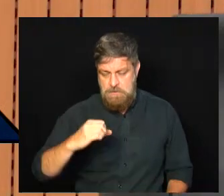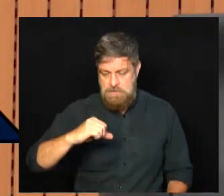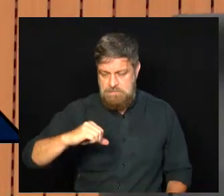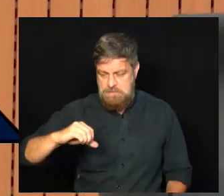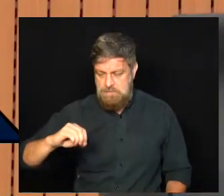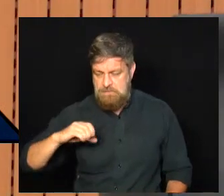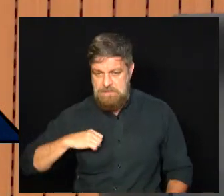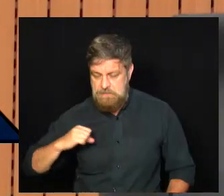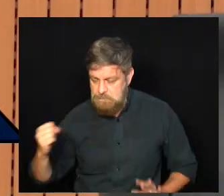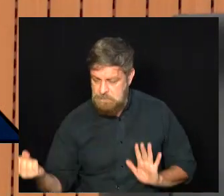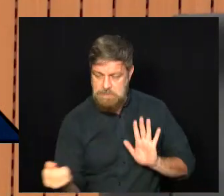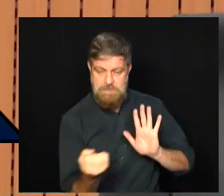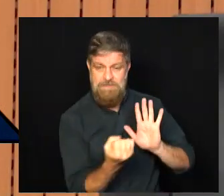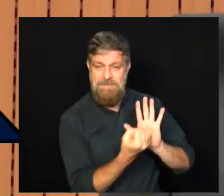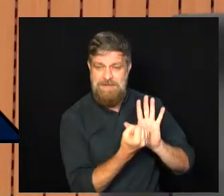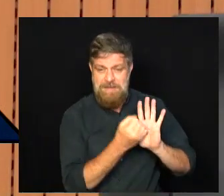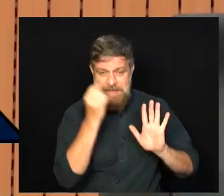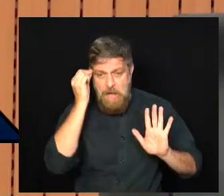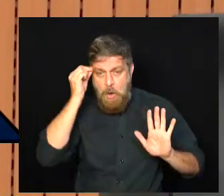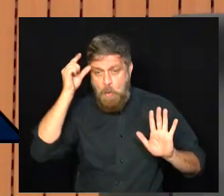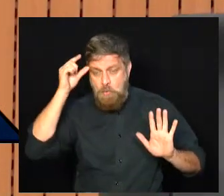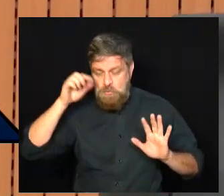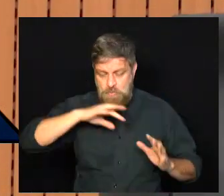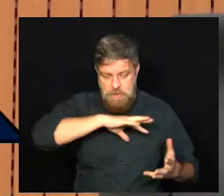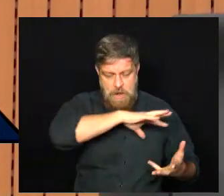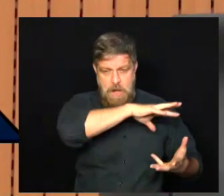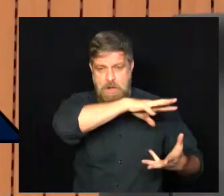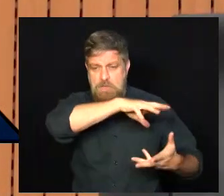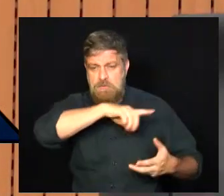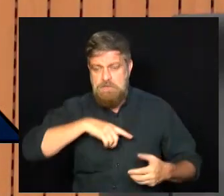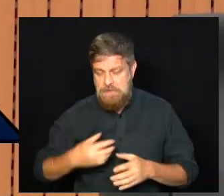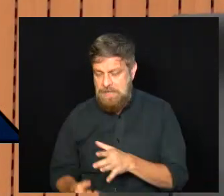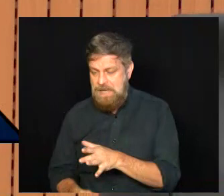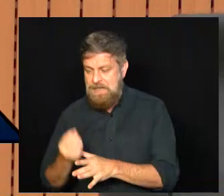Cultural Mundial, dando origem ao livro do